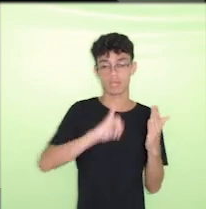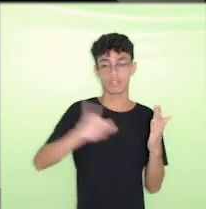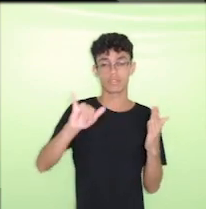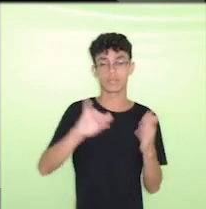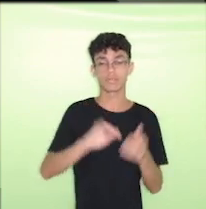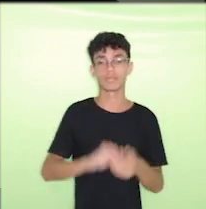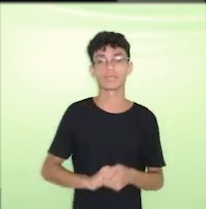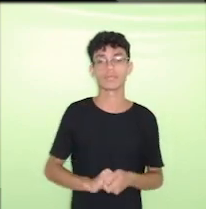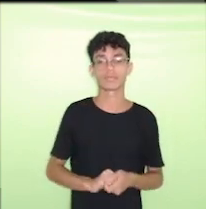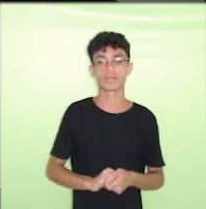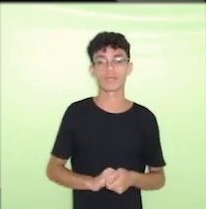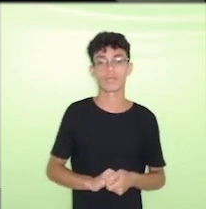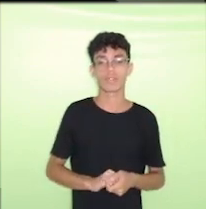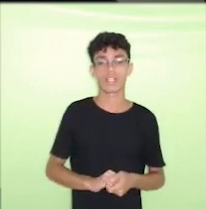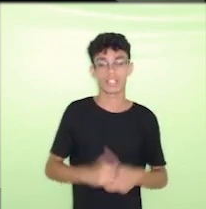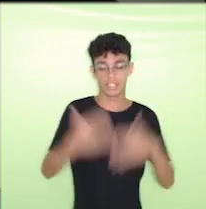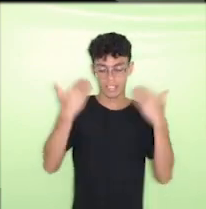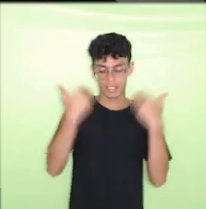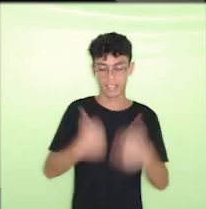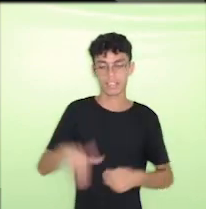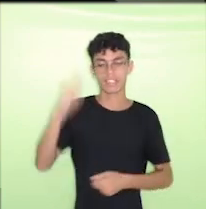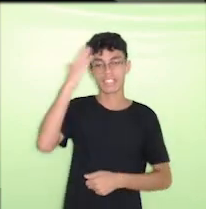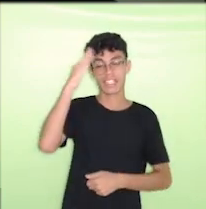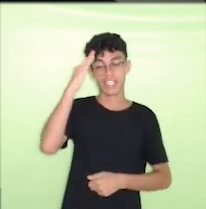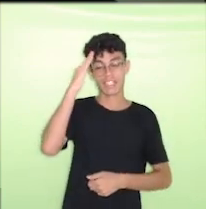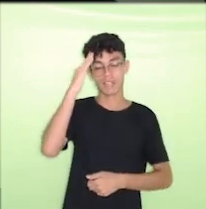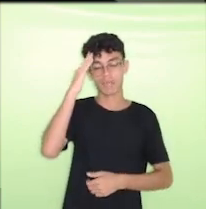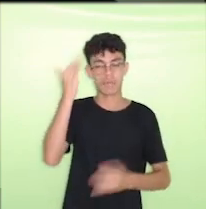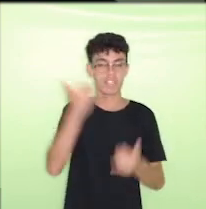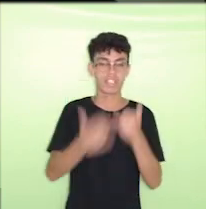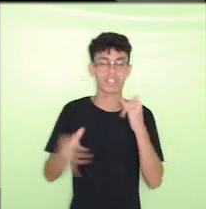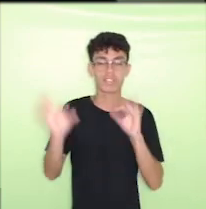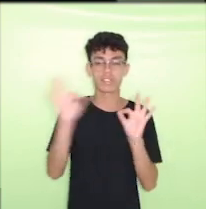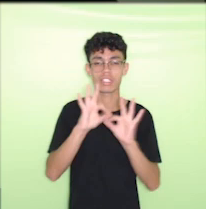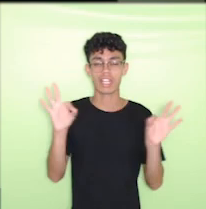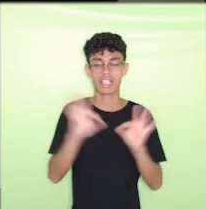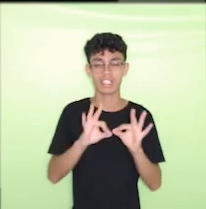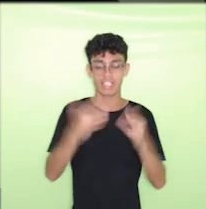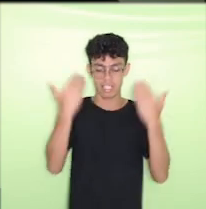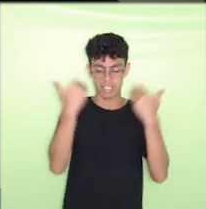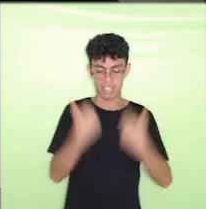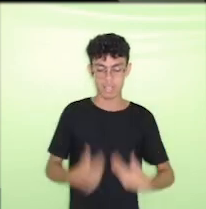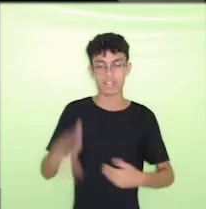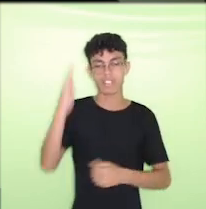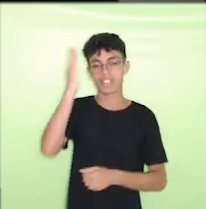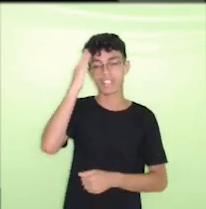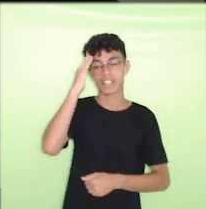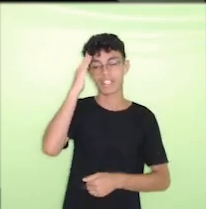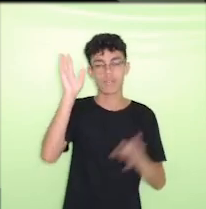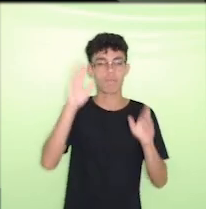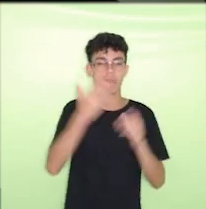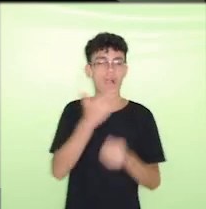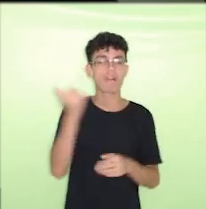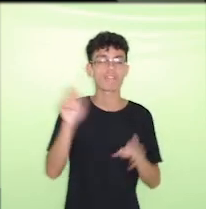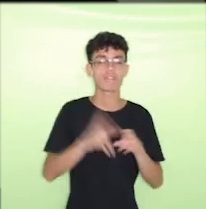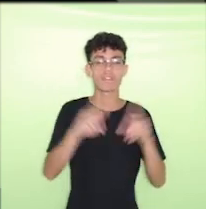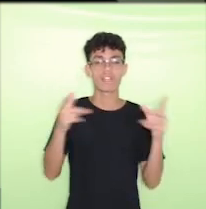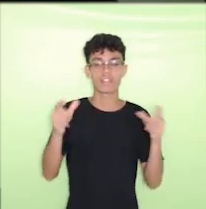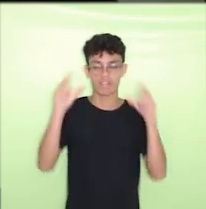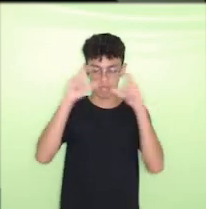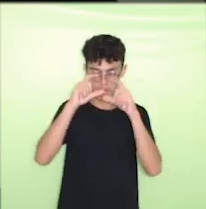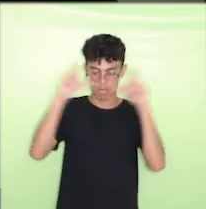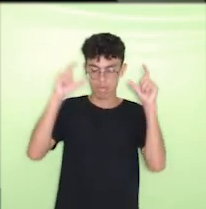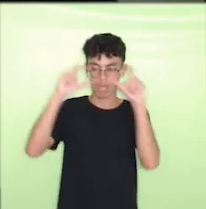disse: sendo quem sou, em nada me pareço. Sendo quem sou, não seria melhor ser diferente e ter olhos a